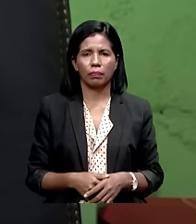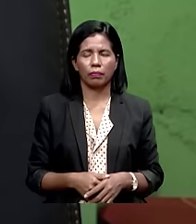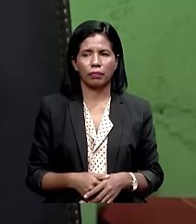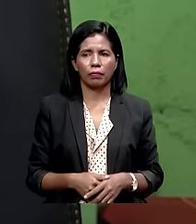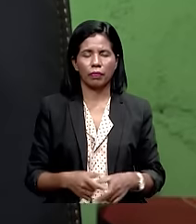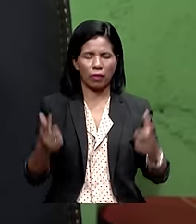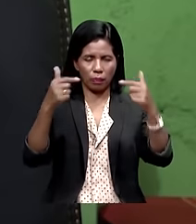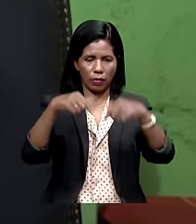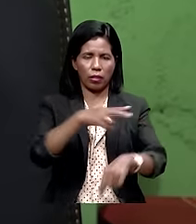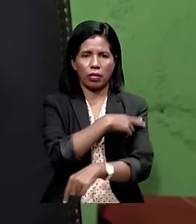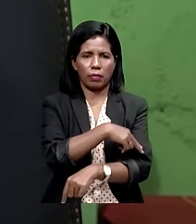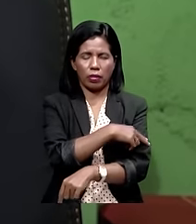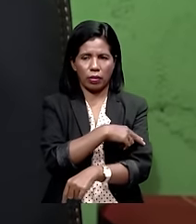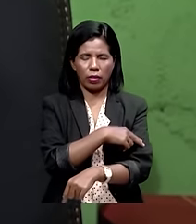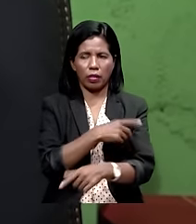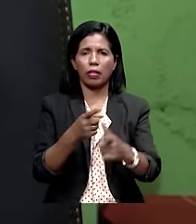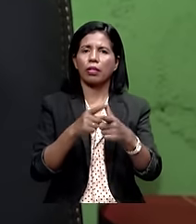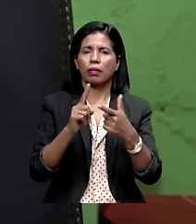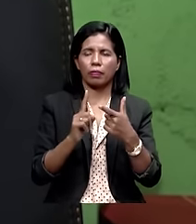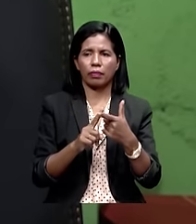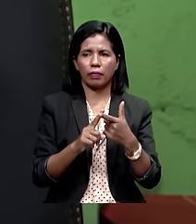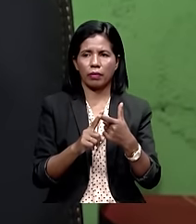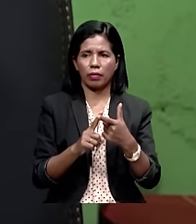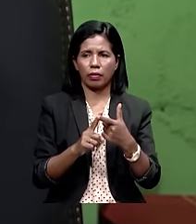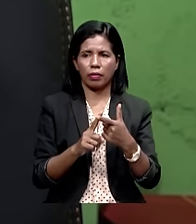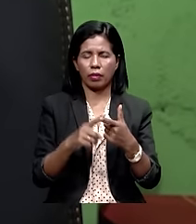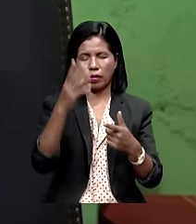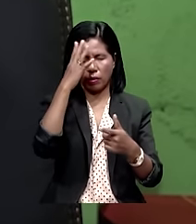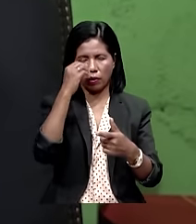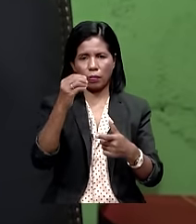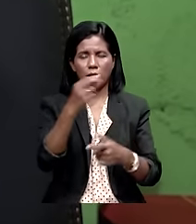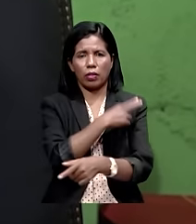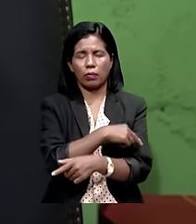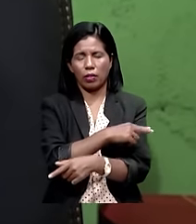mai hospital pues baixa FAP